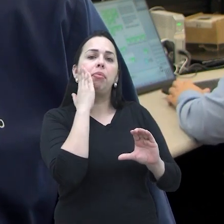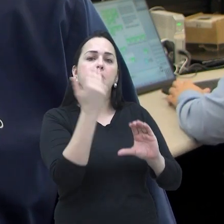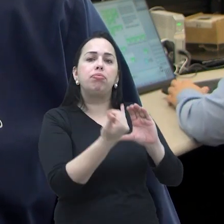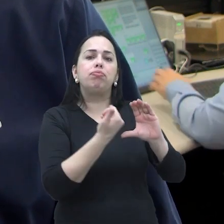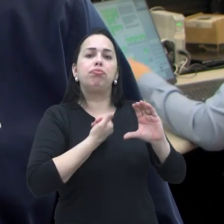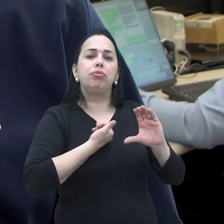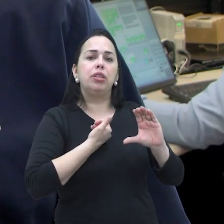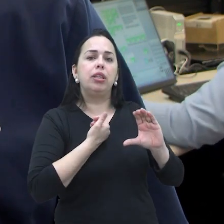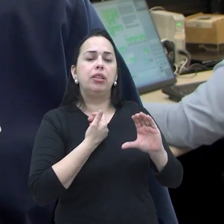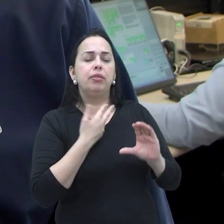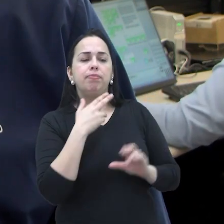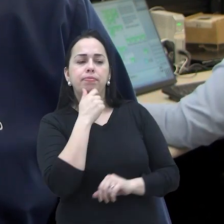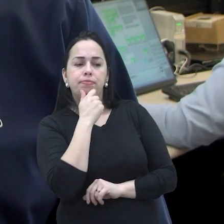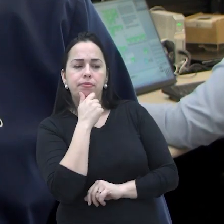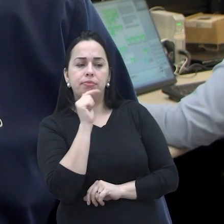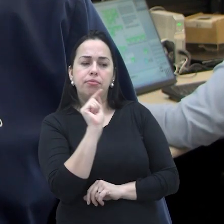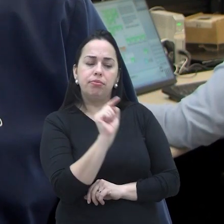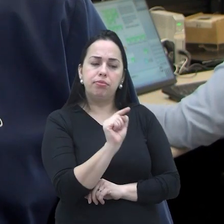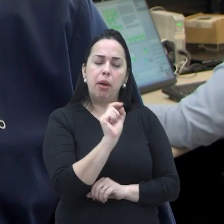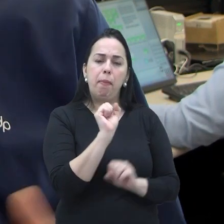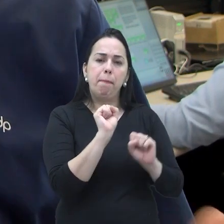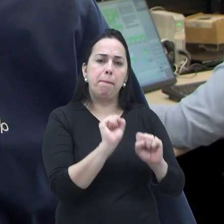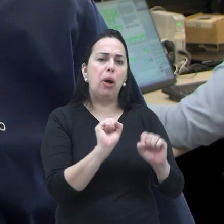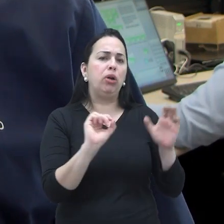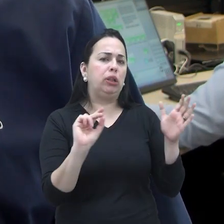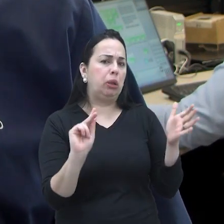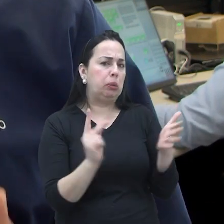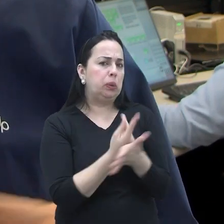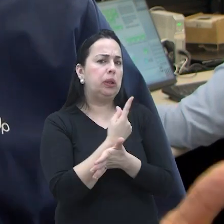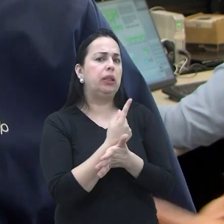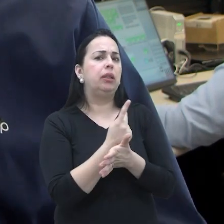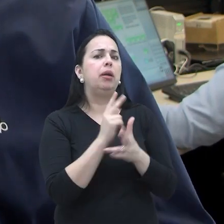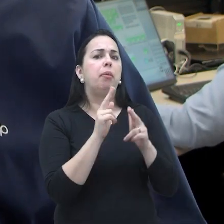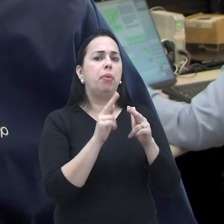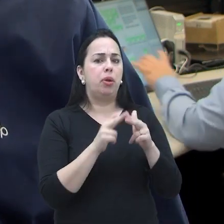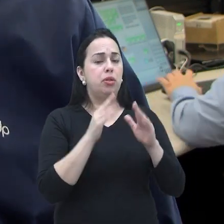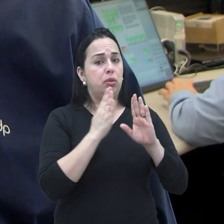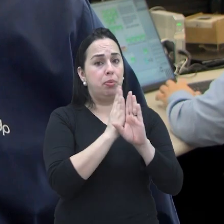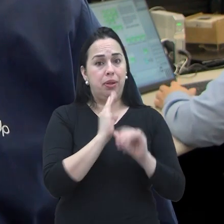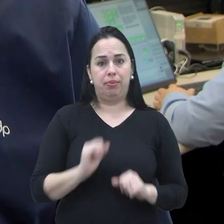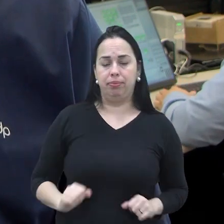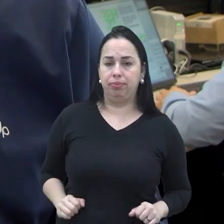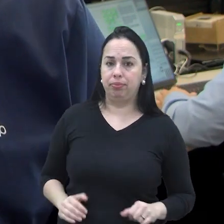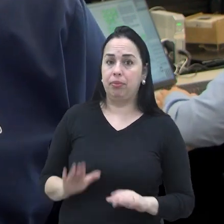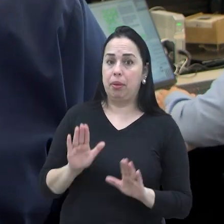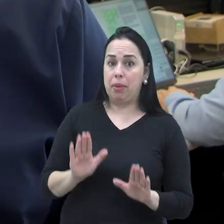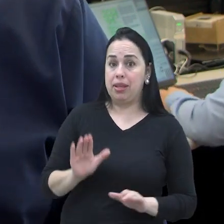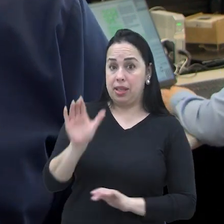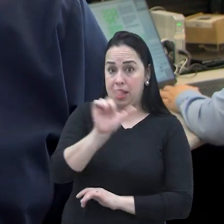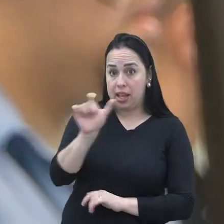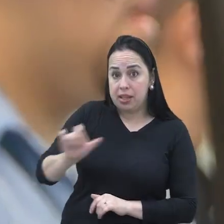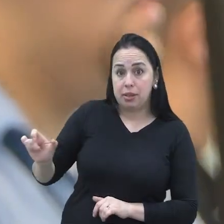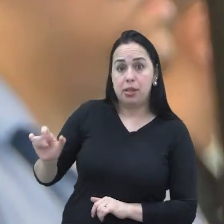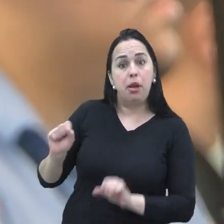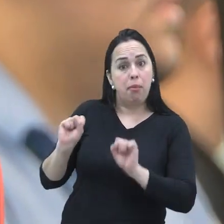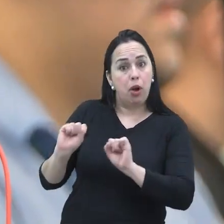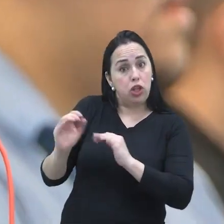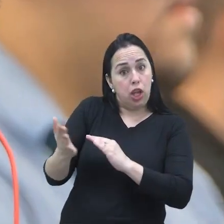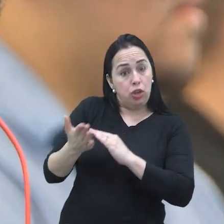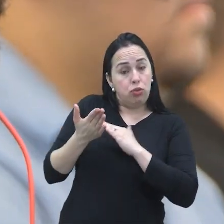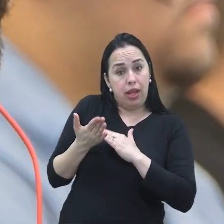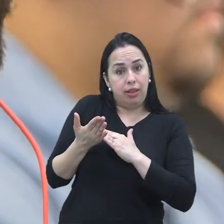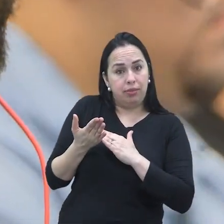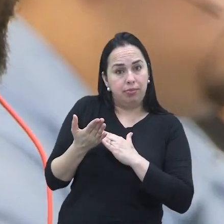que também nos faz ter uma suspeita que lá pode existir uma fraude e a gente acaba detectando. O